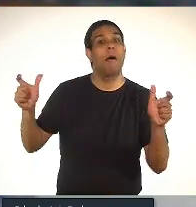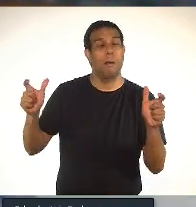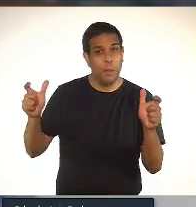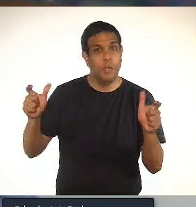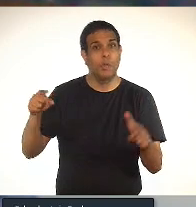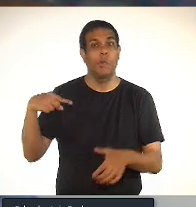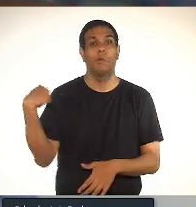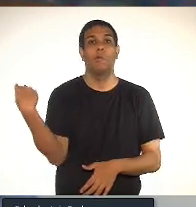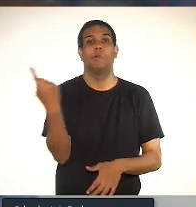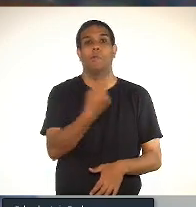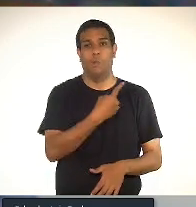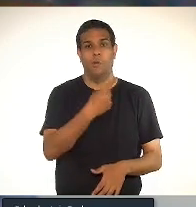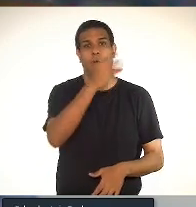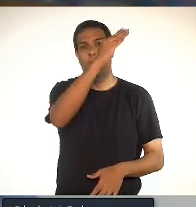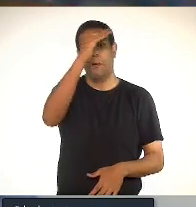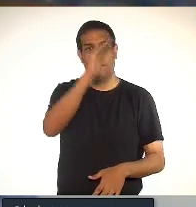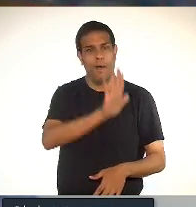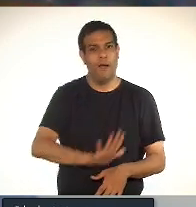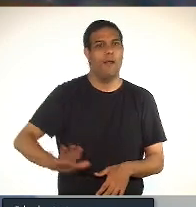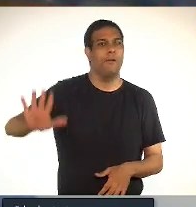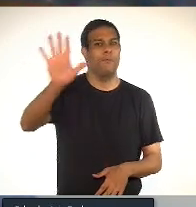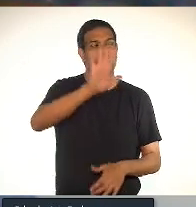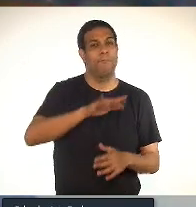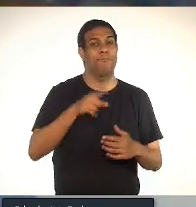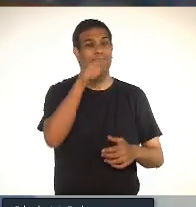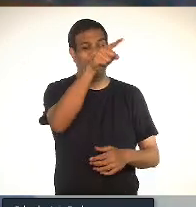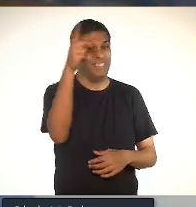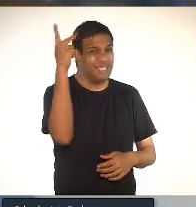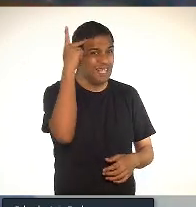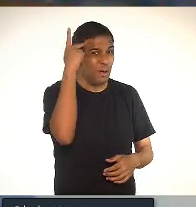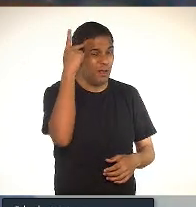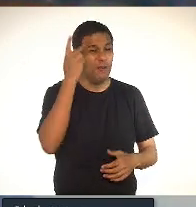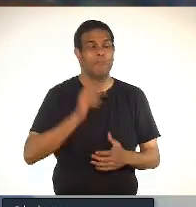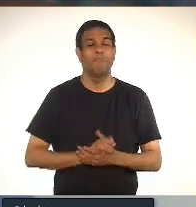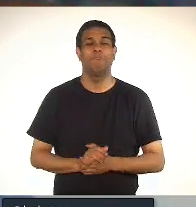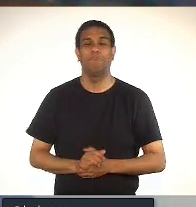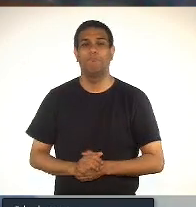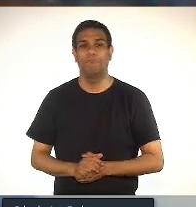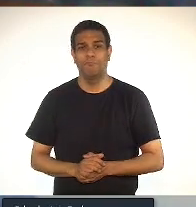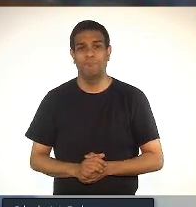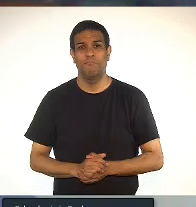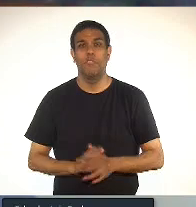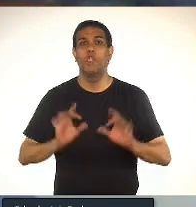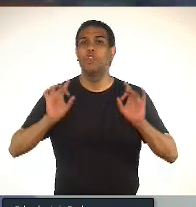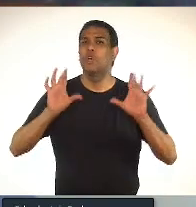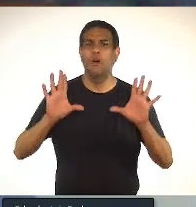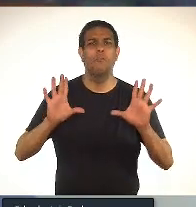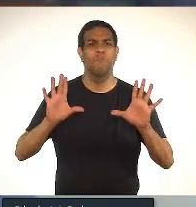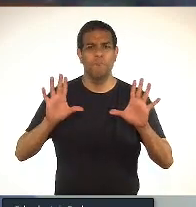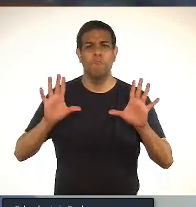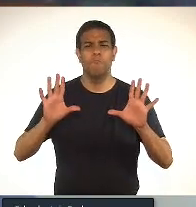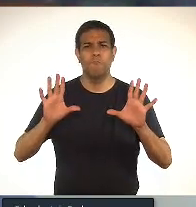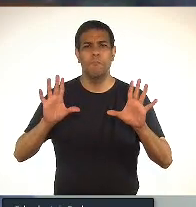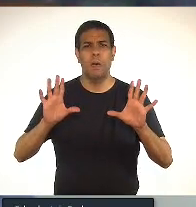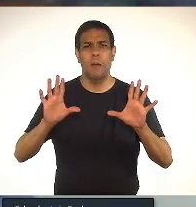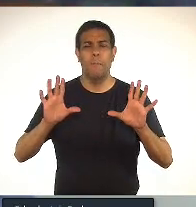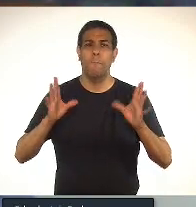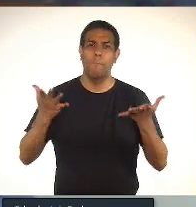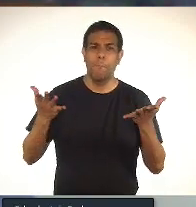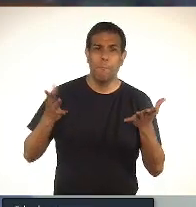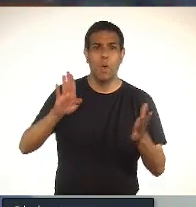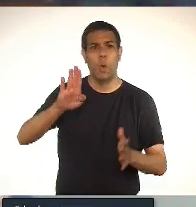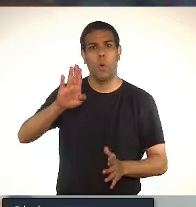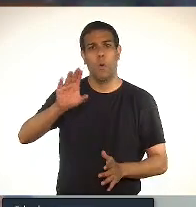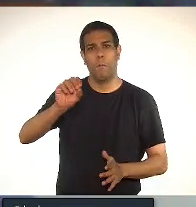para todo o Brasil. E lá em São Paulo, só faltava o apoio ao